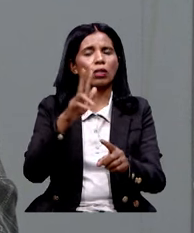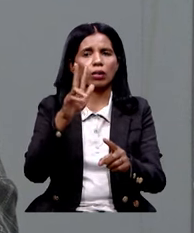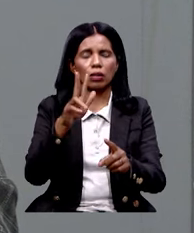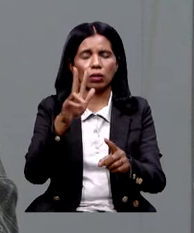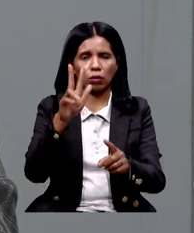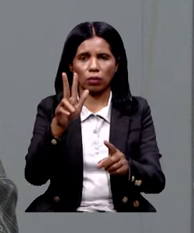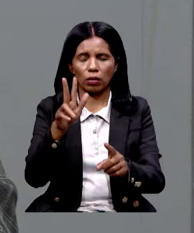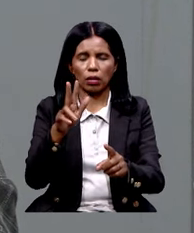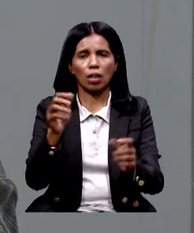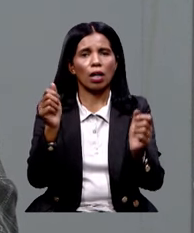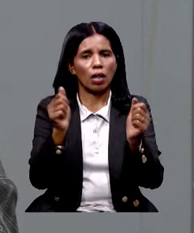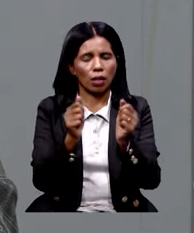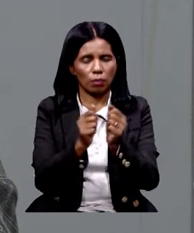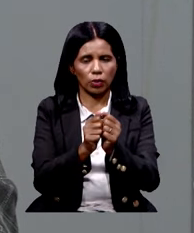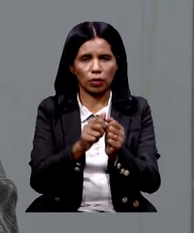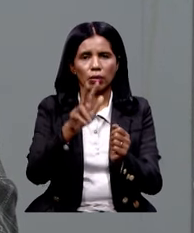hamutuk